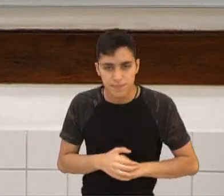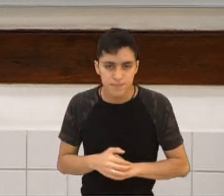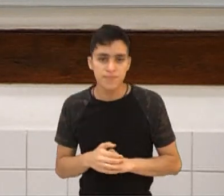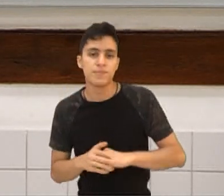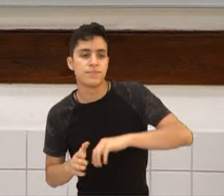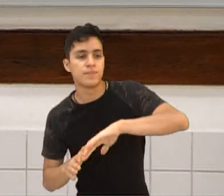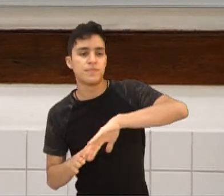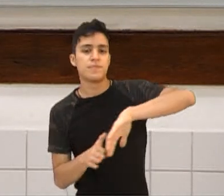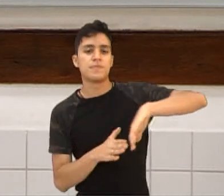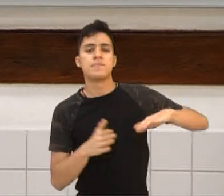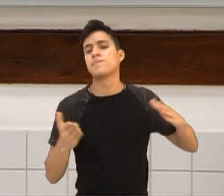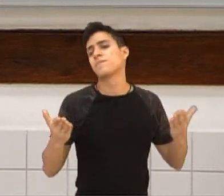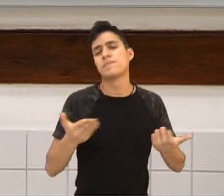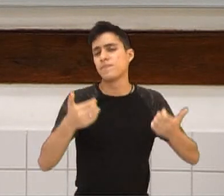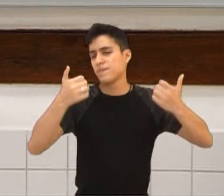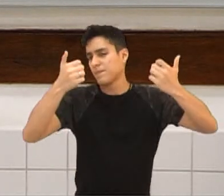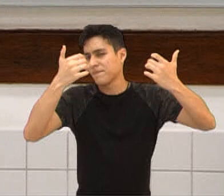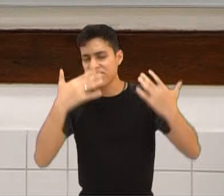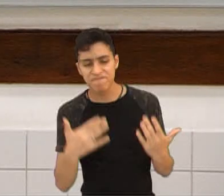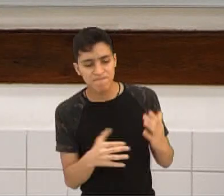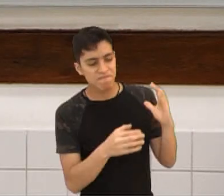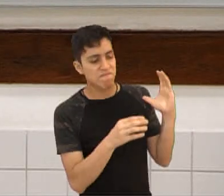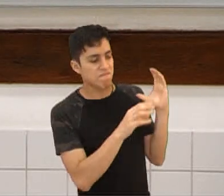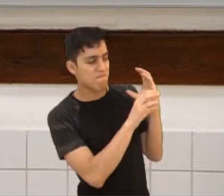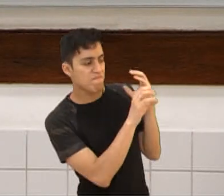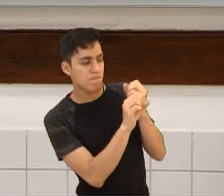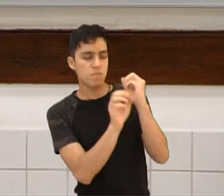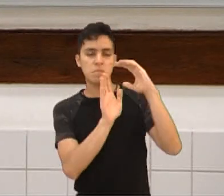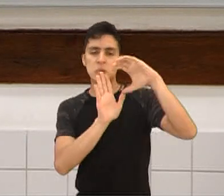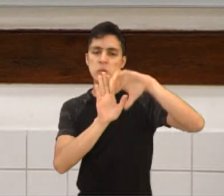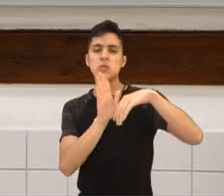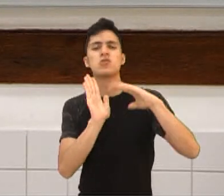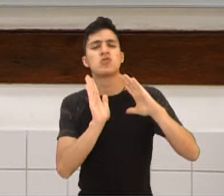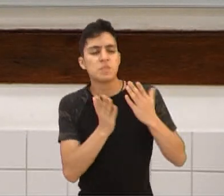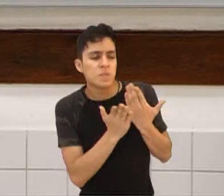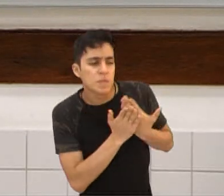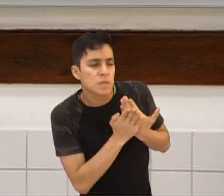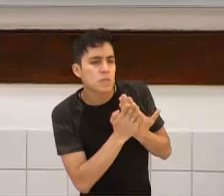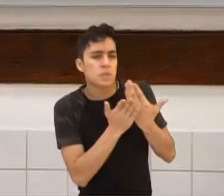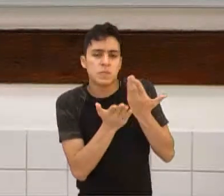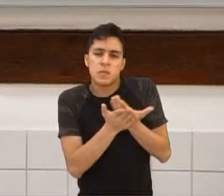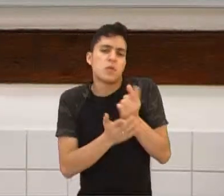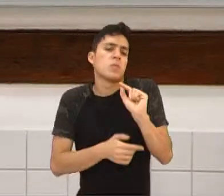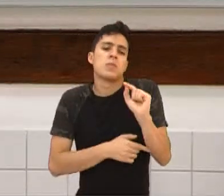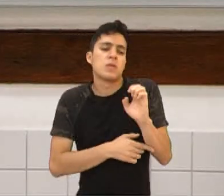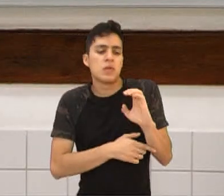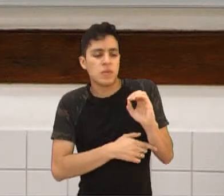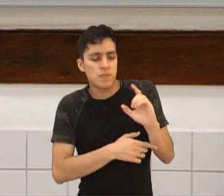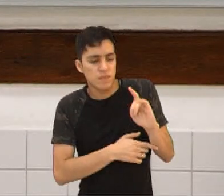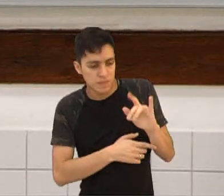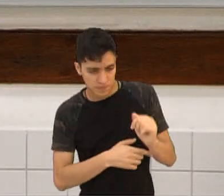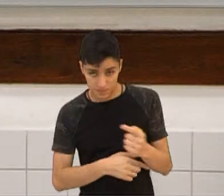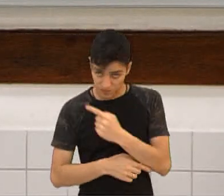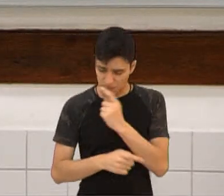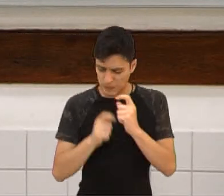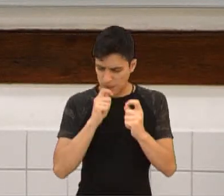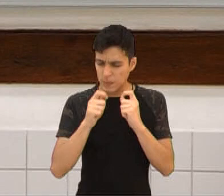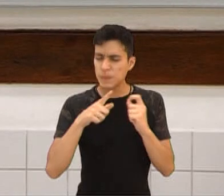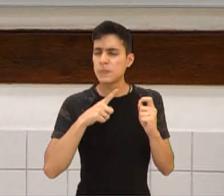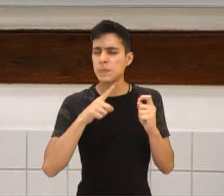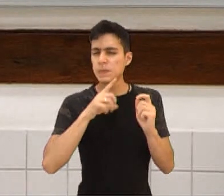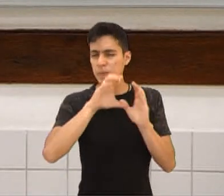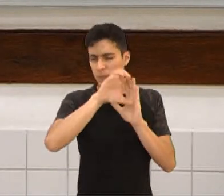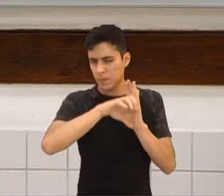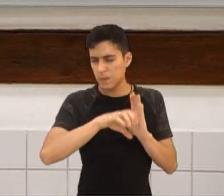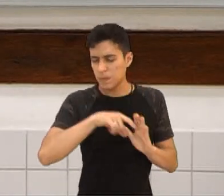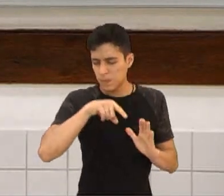falar um pouco, revisar vários conceitos que a gente viu durante as aulas de ecologia. E essa reportagem traz bastante desses conceitos.